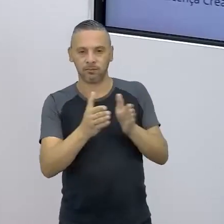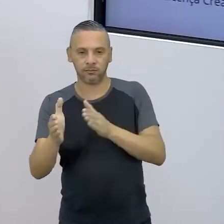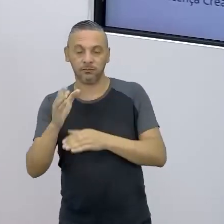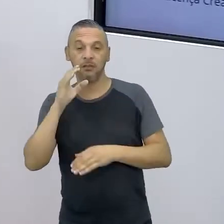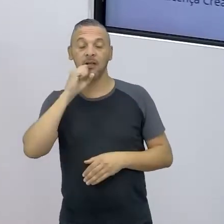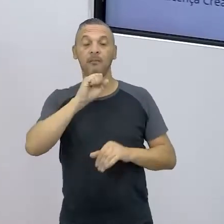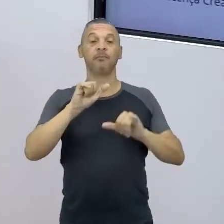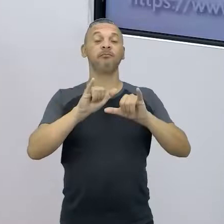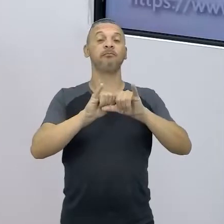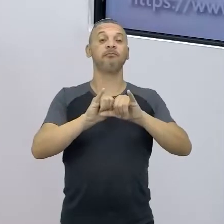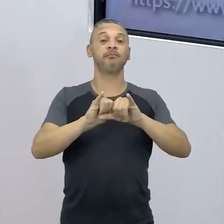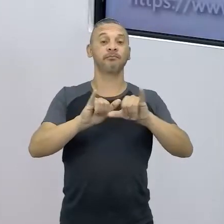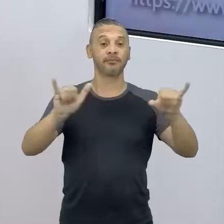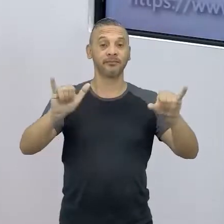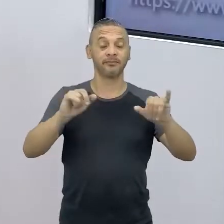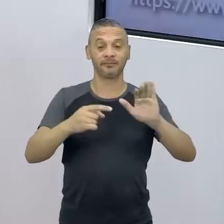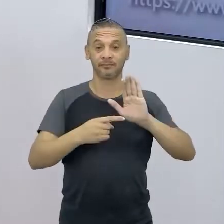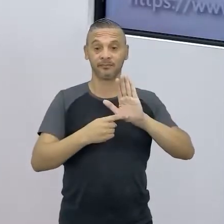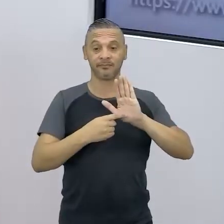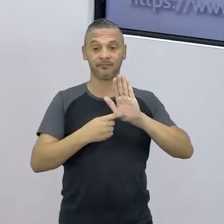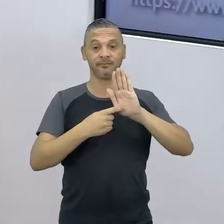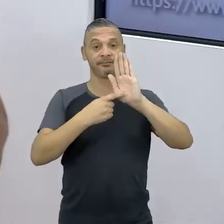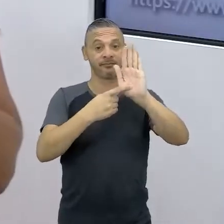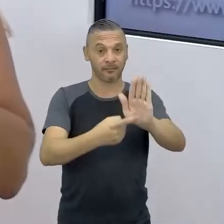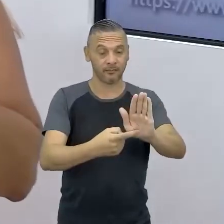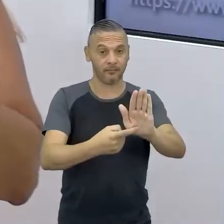de uma propaganda, de uma